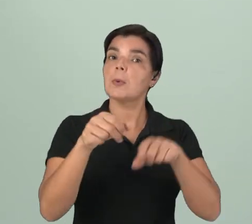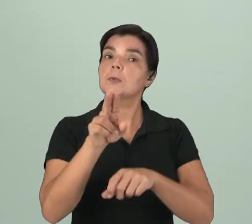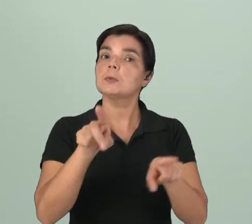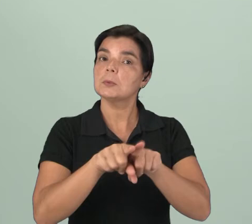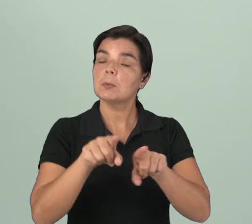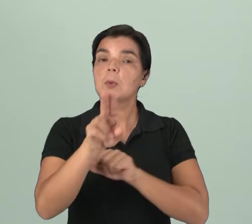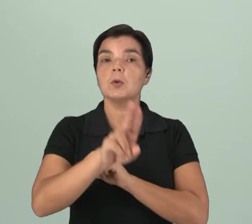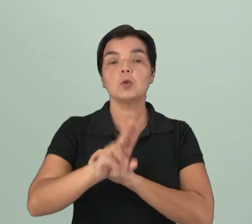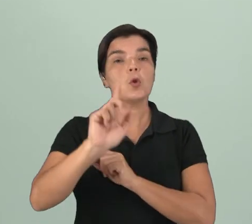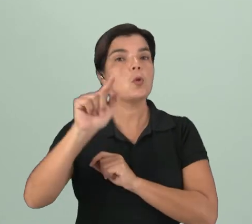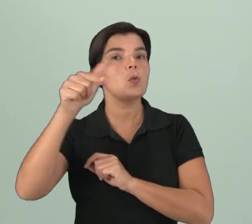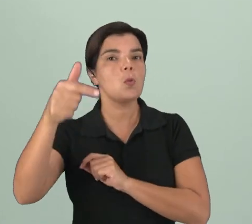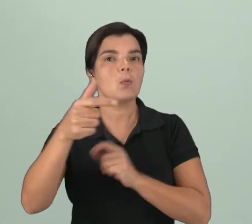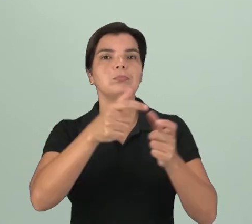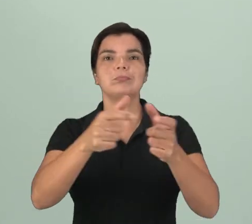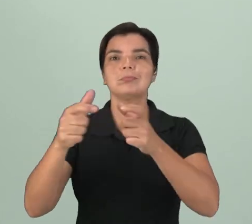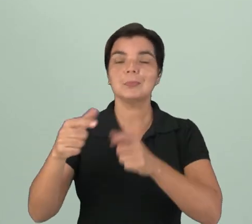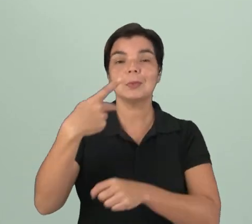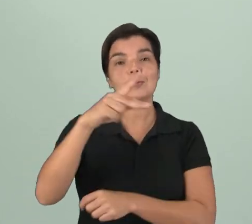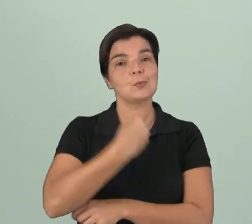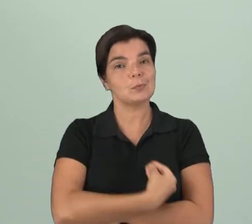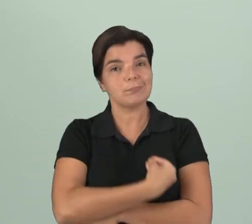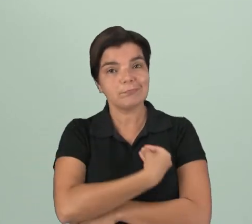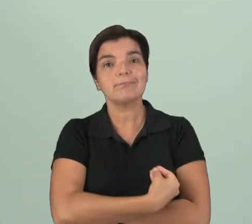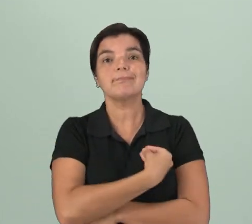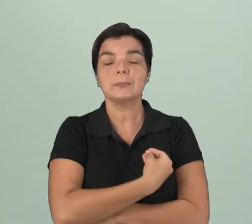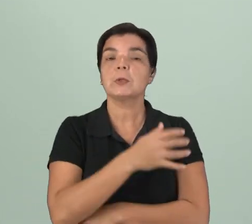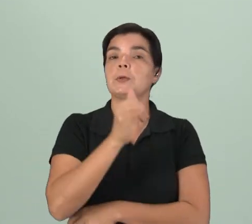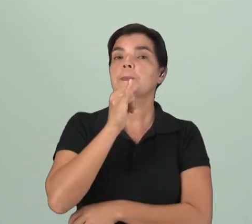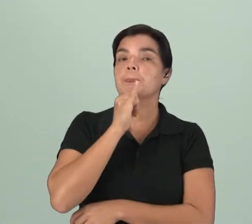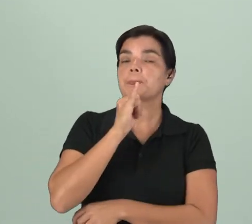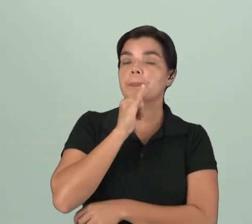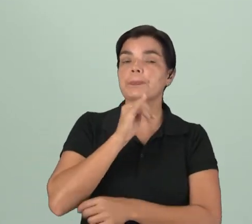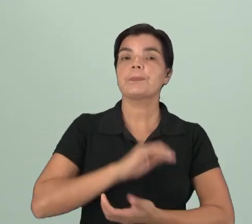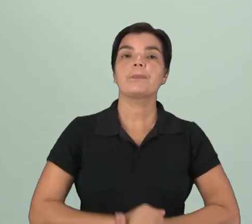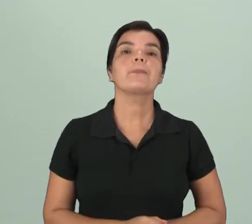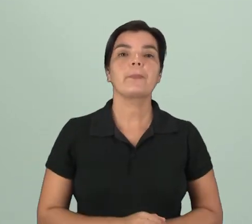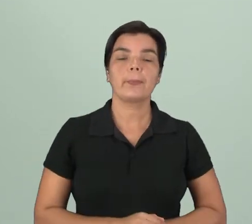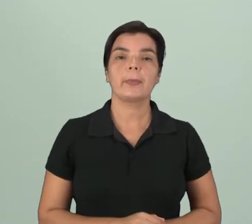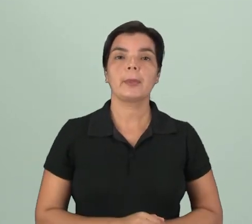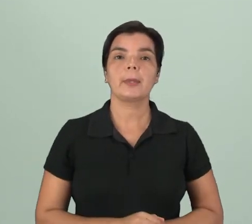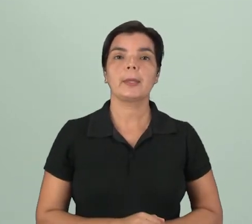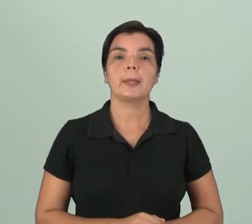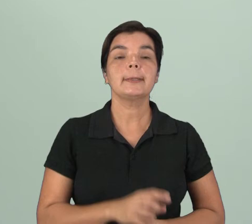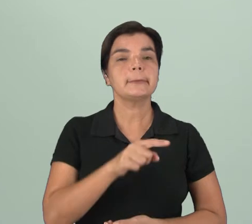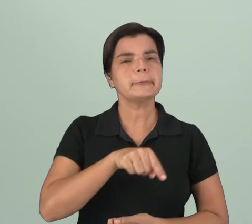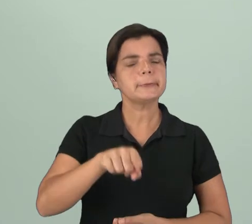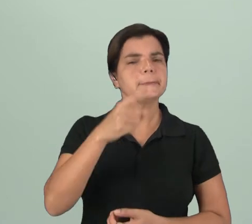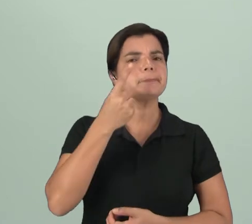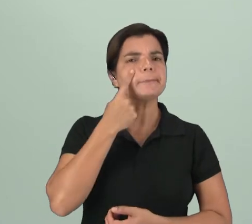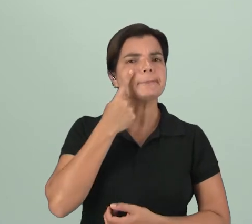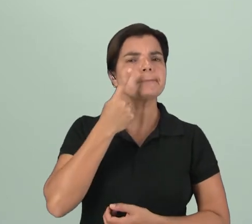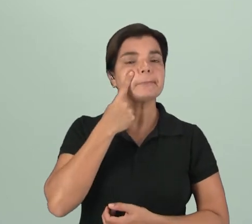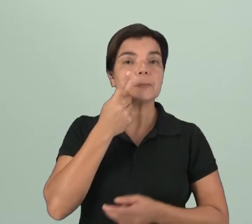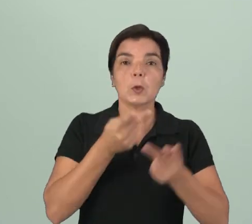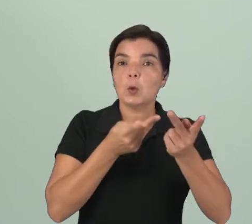estar utilizando isso em outros setores da sua vida, né? Por exemplo, você pode